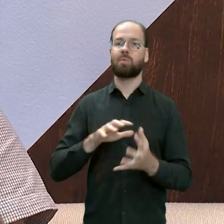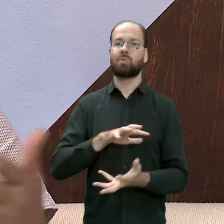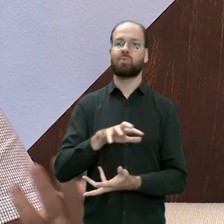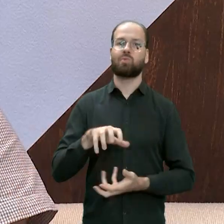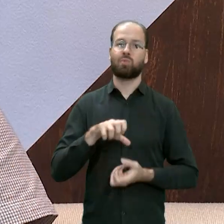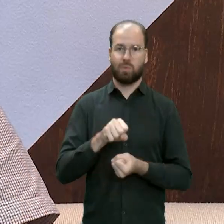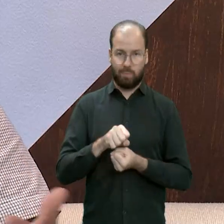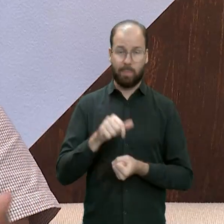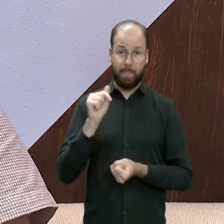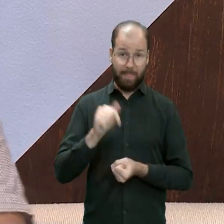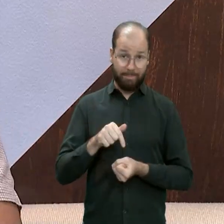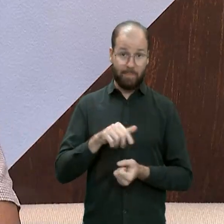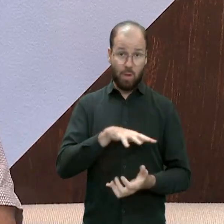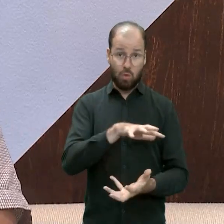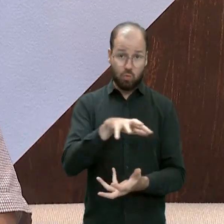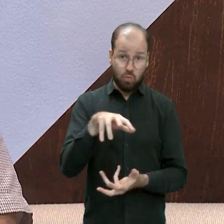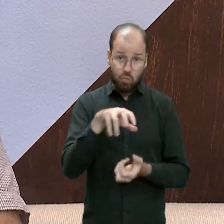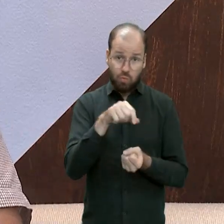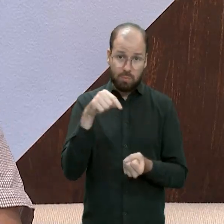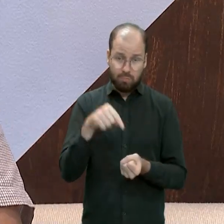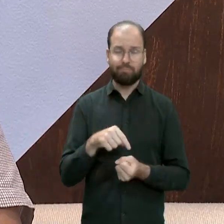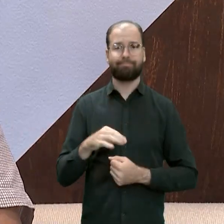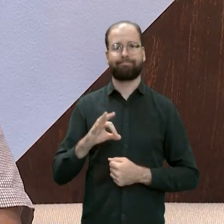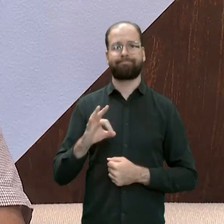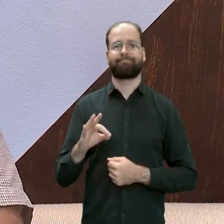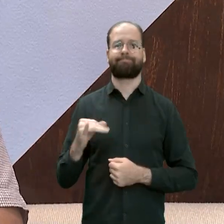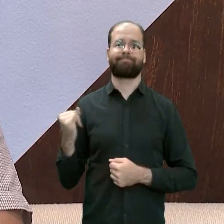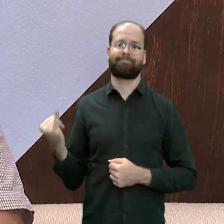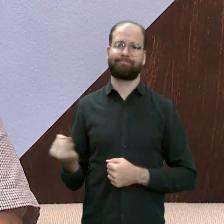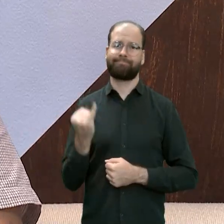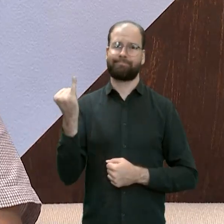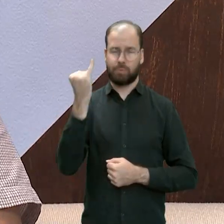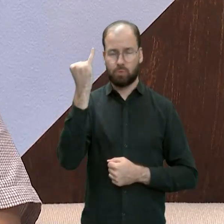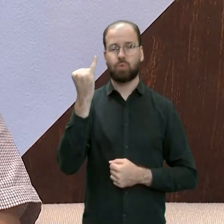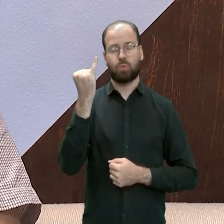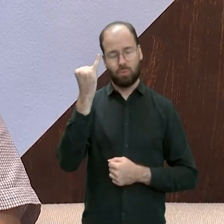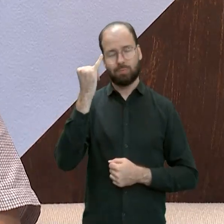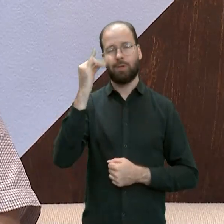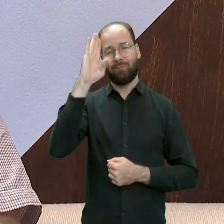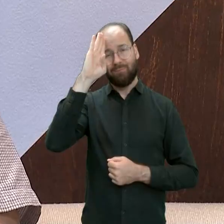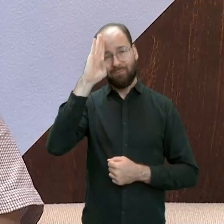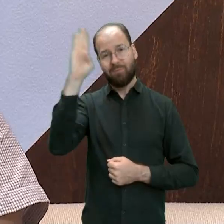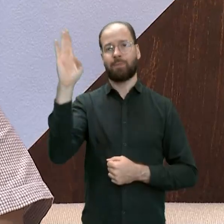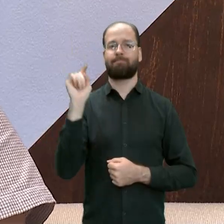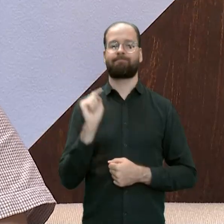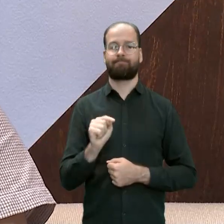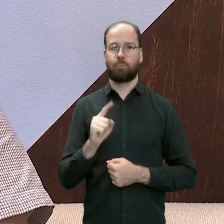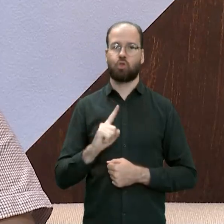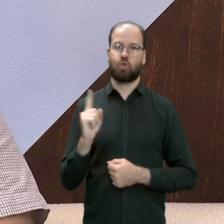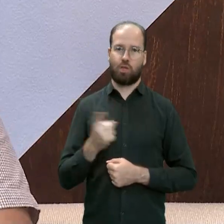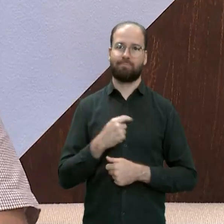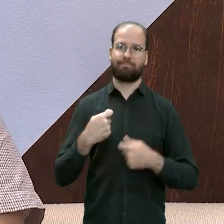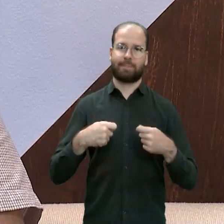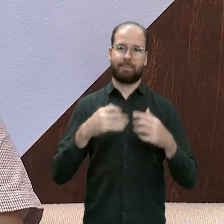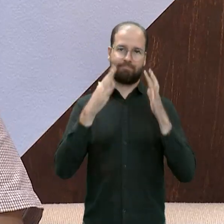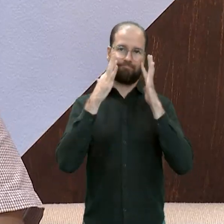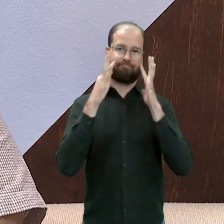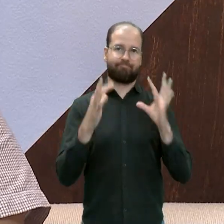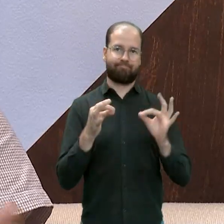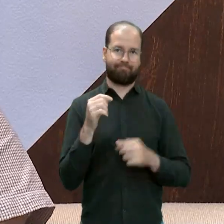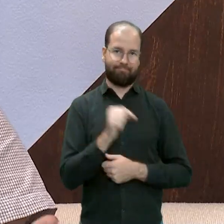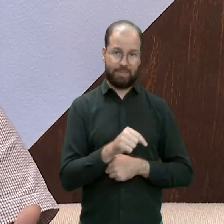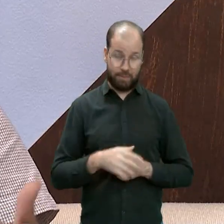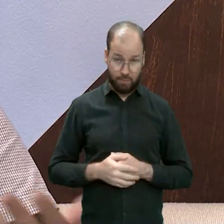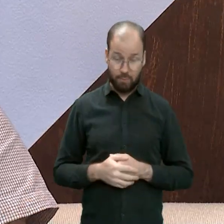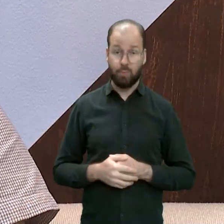A sustentabilidade, eu acho que é um ponto crucial que todos nós precisamos pensar, né? E o